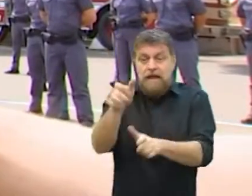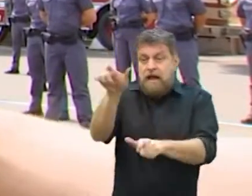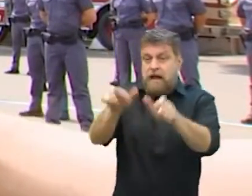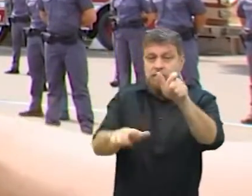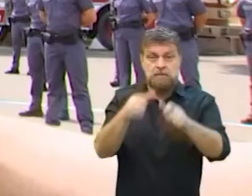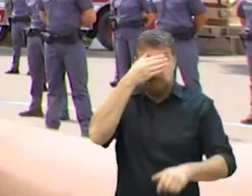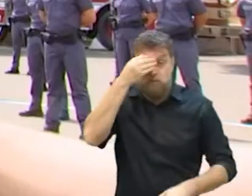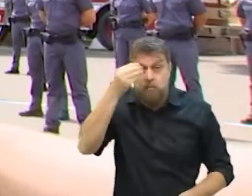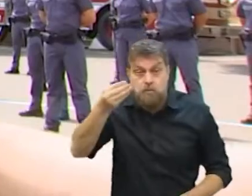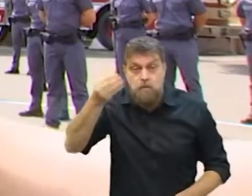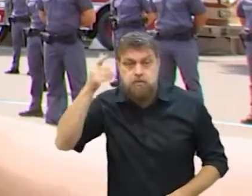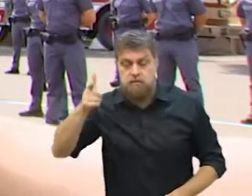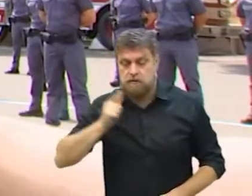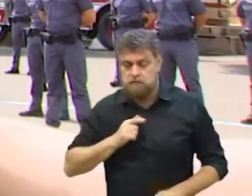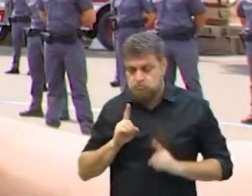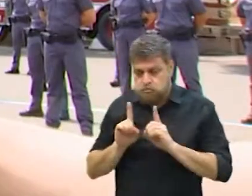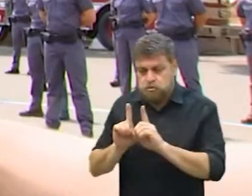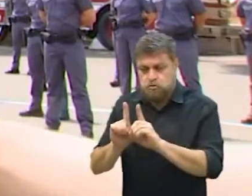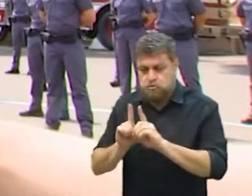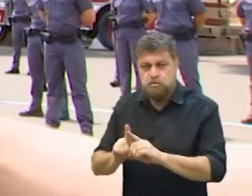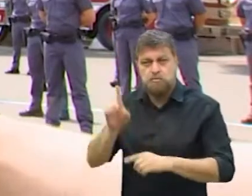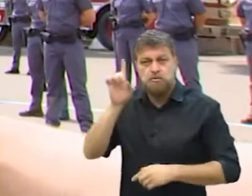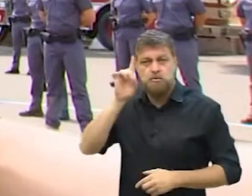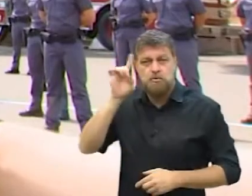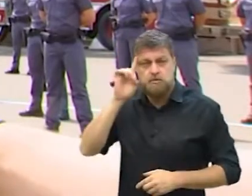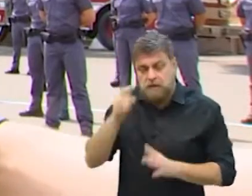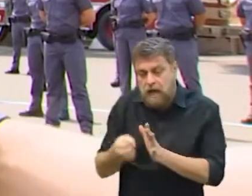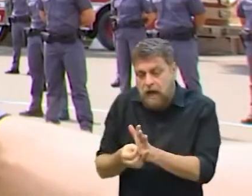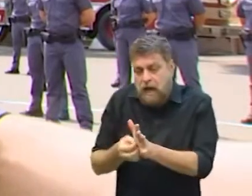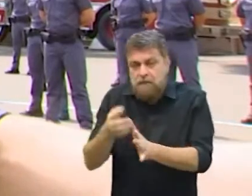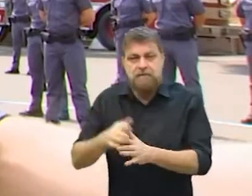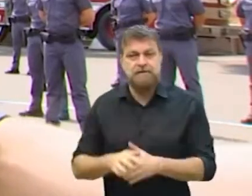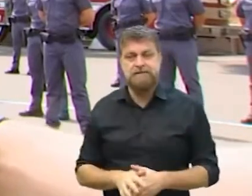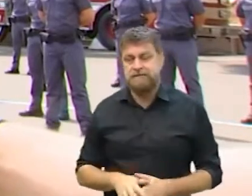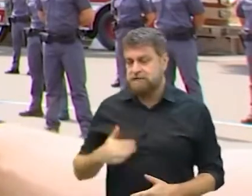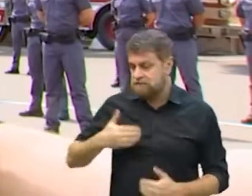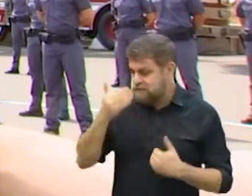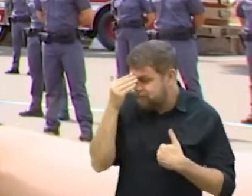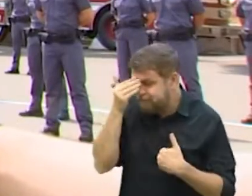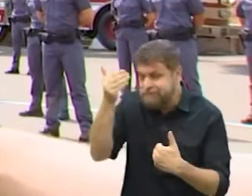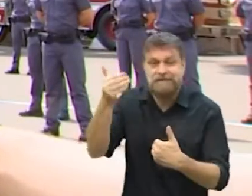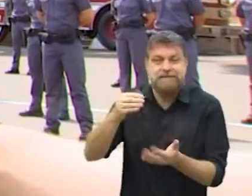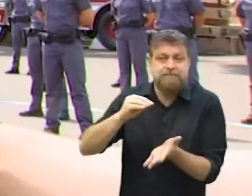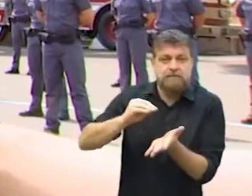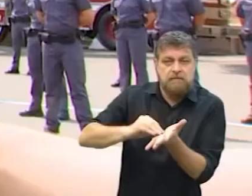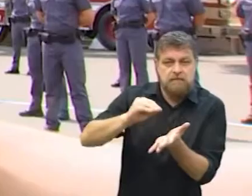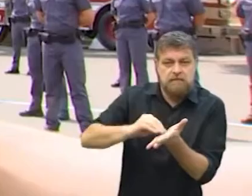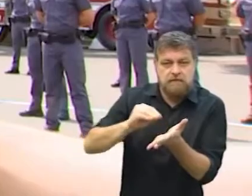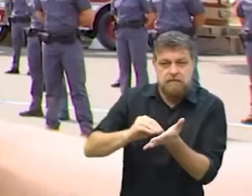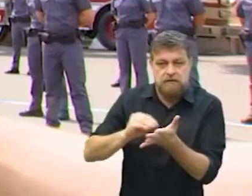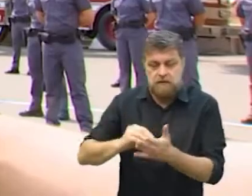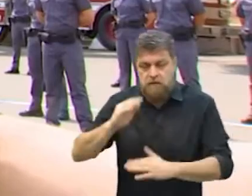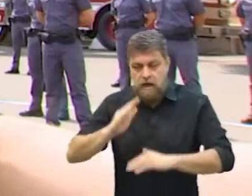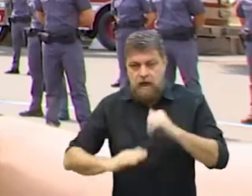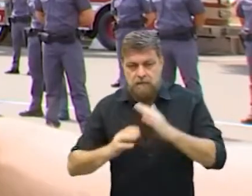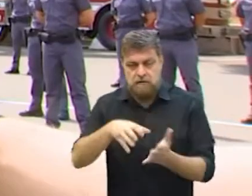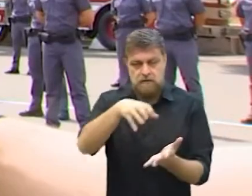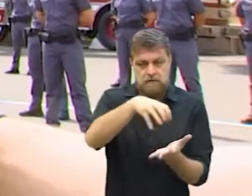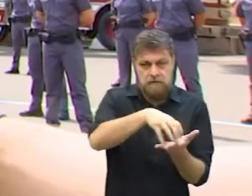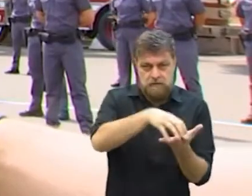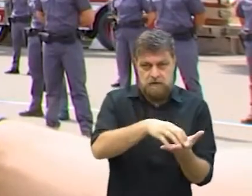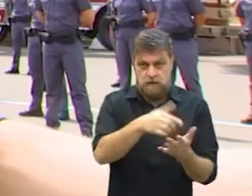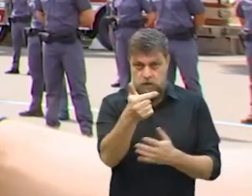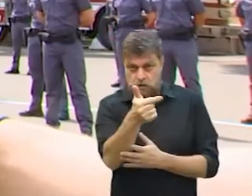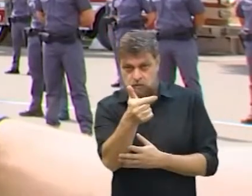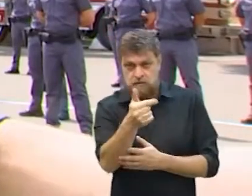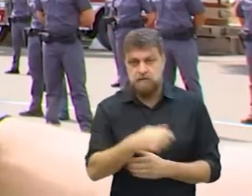e muitas vezes essas pessoas não são lembradas. Ela está lá com você no dia a dia e muitas vezes você não consegue nem falar muito obrigado. Essa iniciativa do